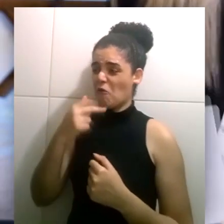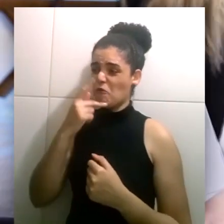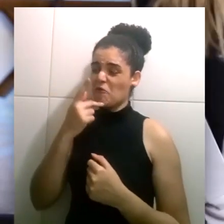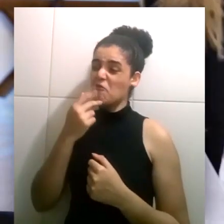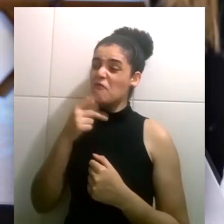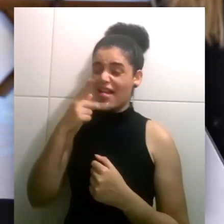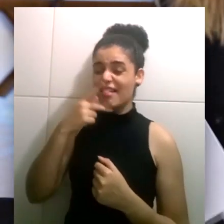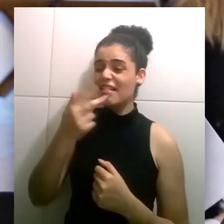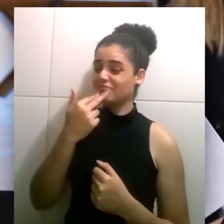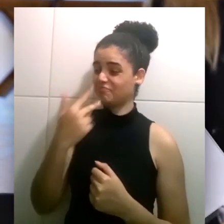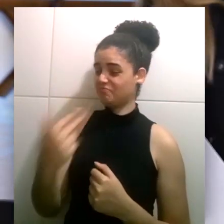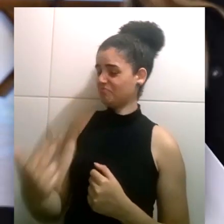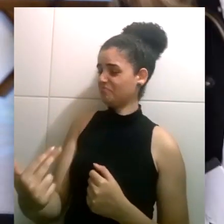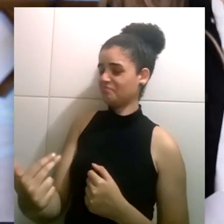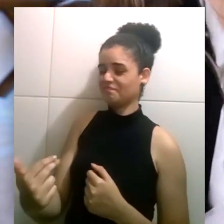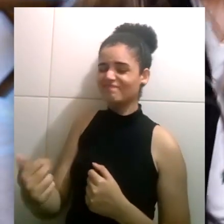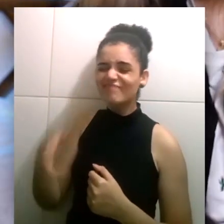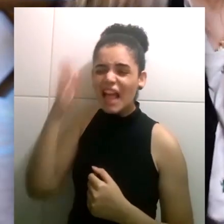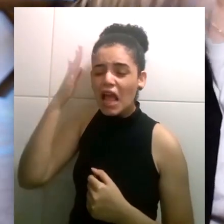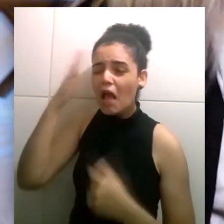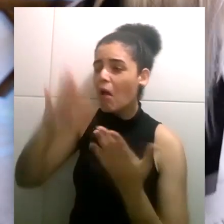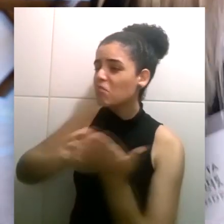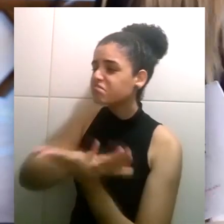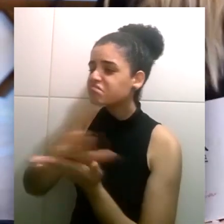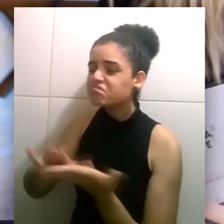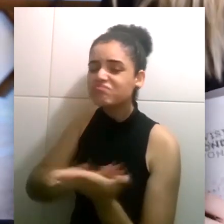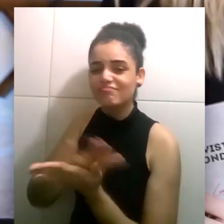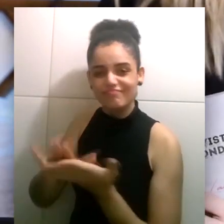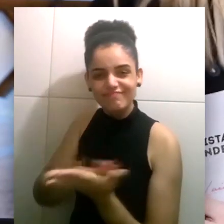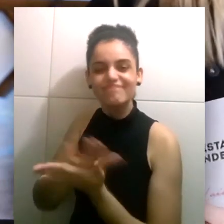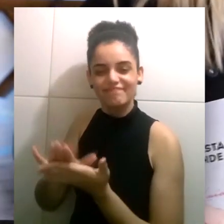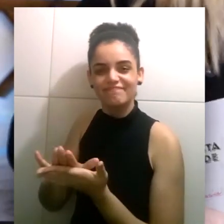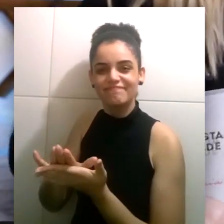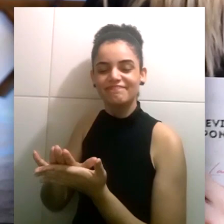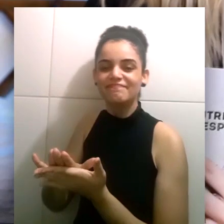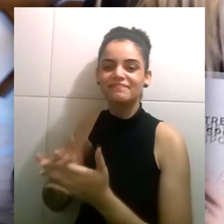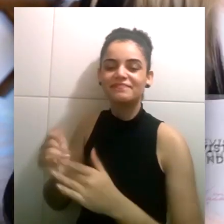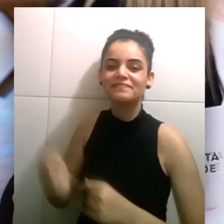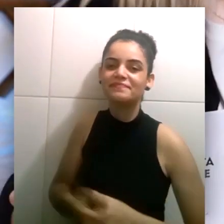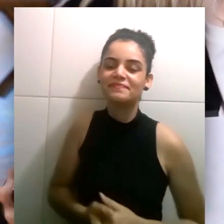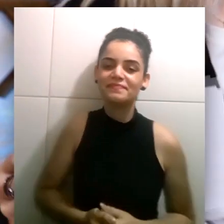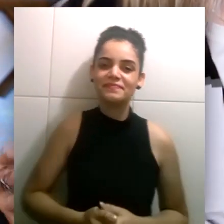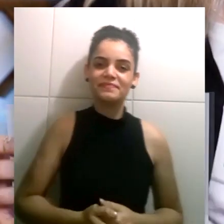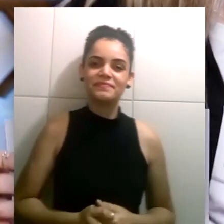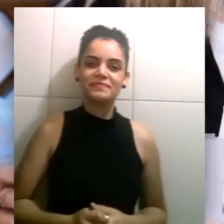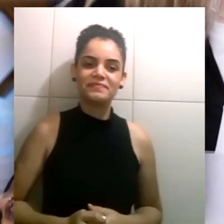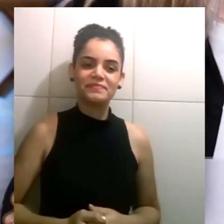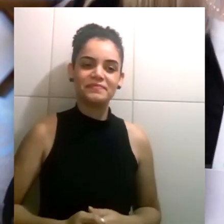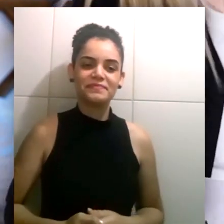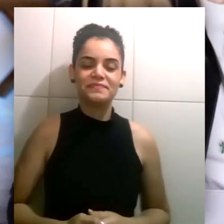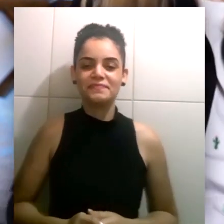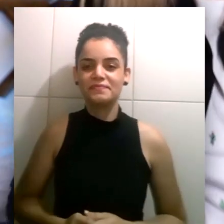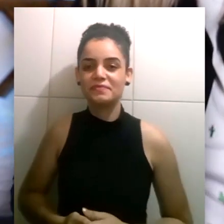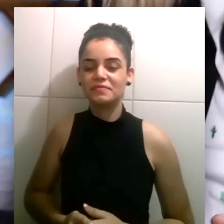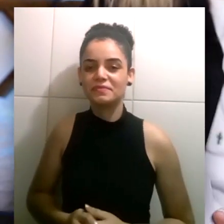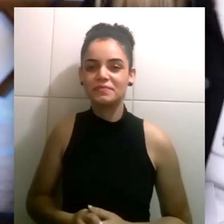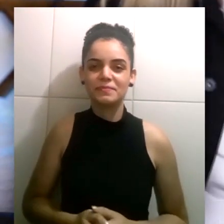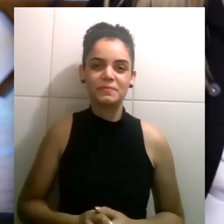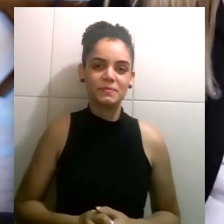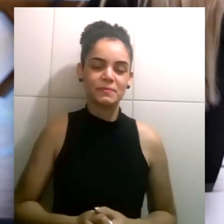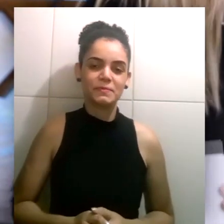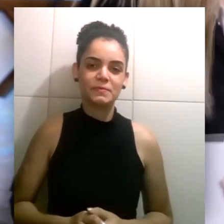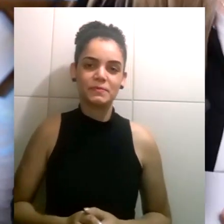inglês. Ele falou, não tô entendendo nada, mas se você falar que é pra eu falar assim, eu vou falar assim. Confiança,